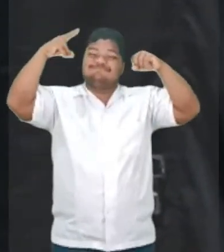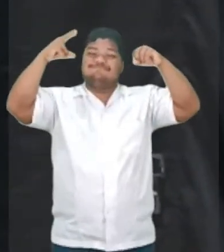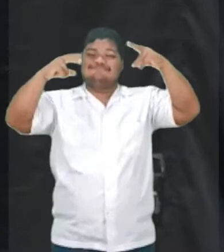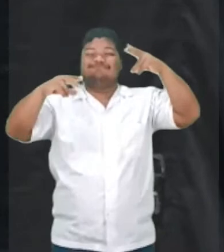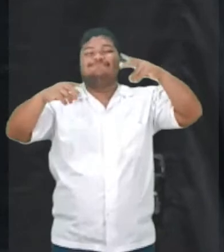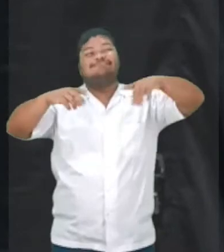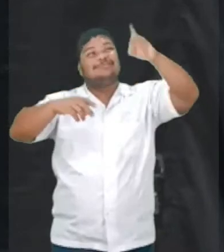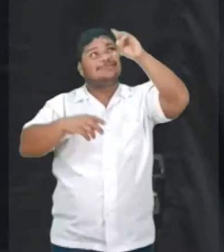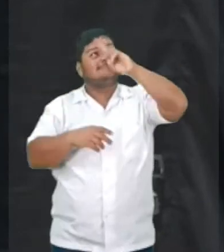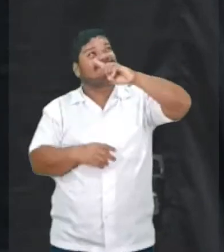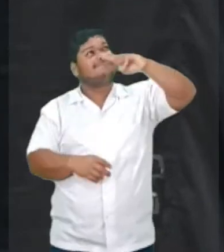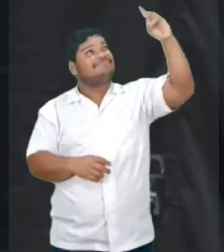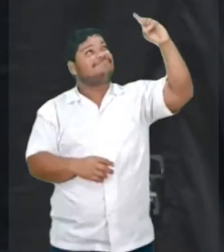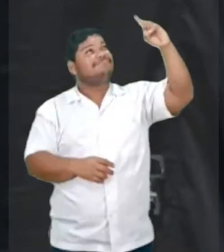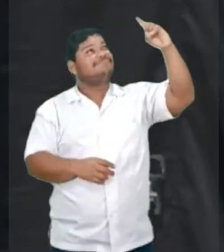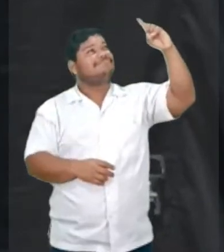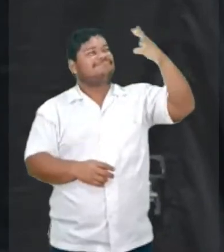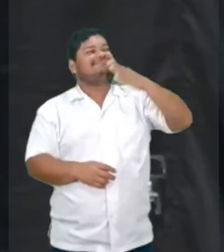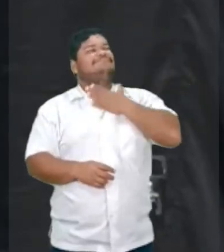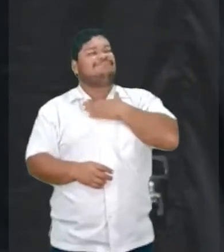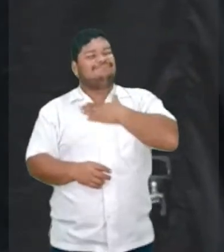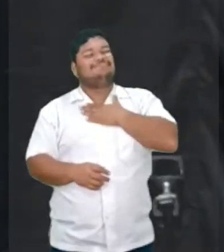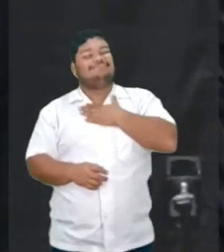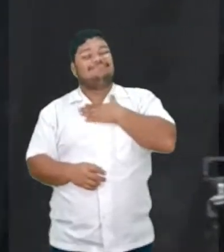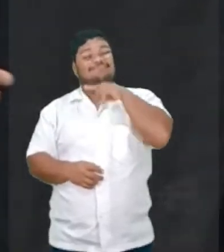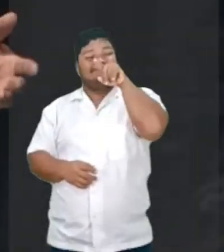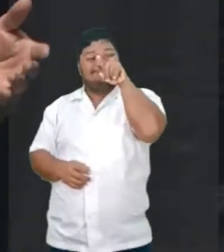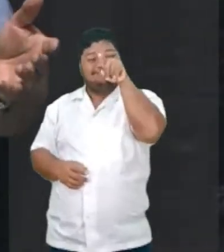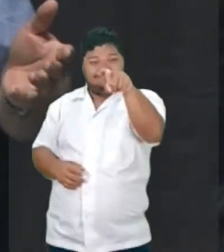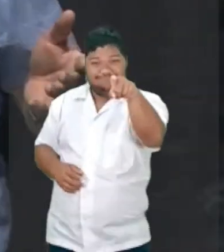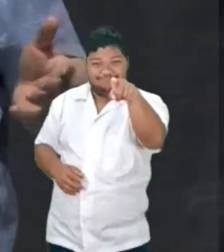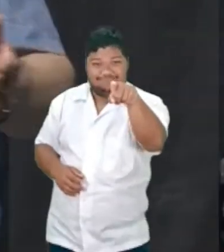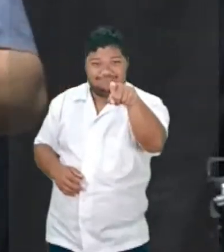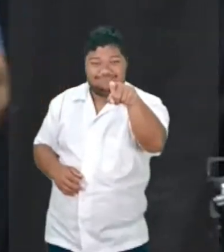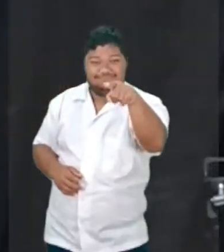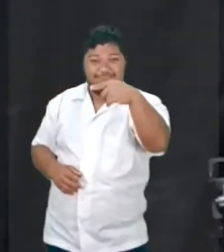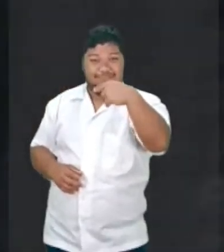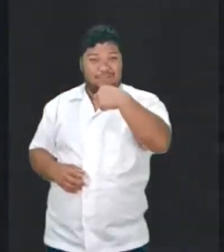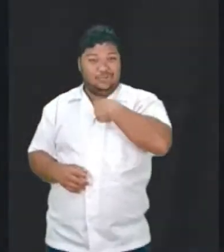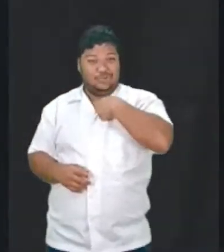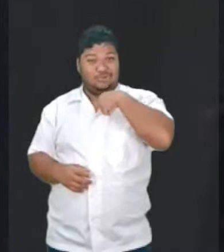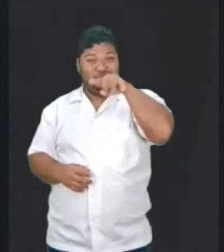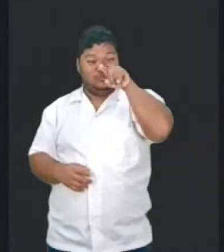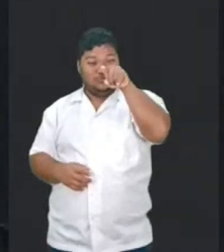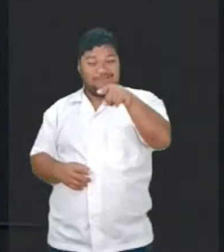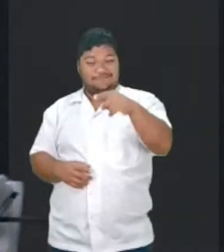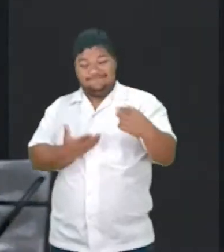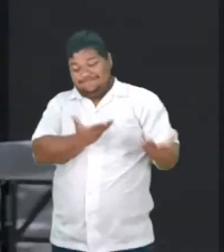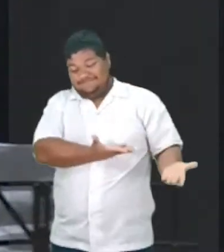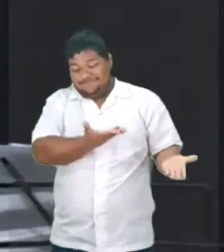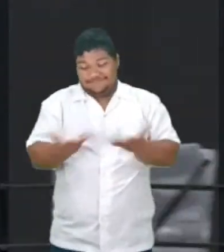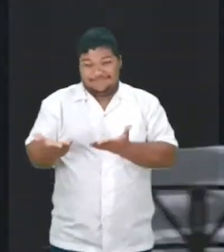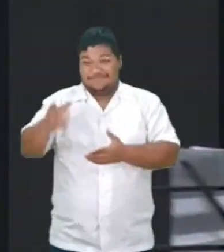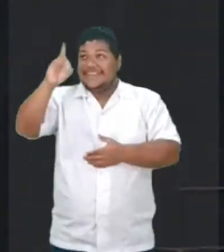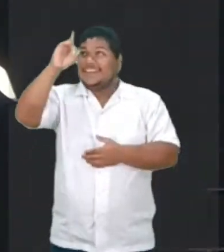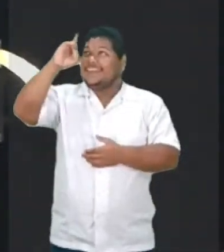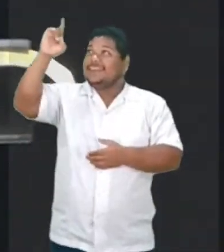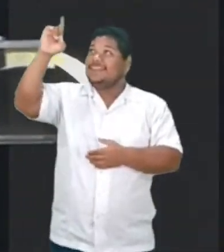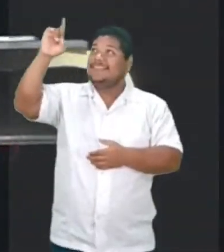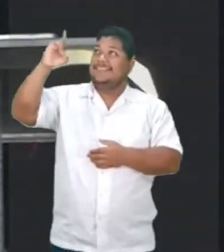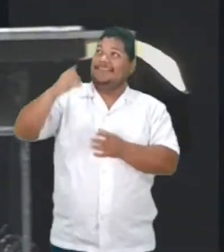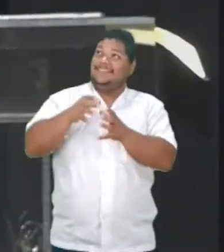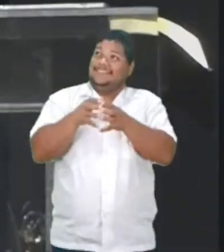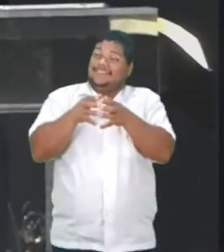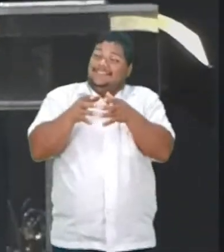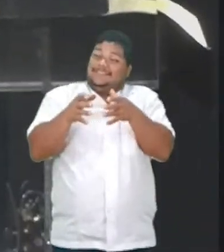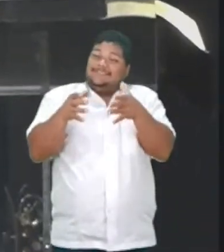Deus que eu e você, que nós servimos. Ele é grande, mas não